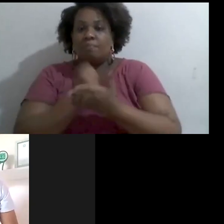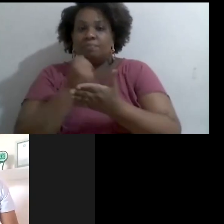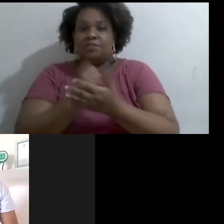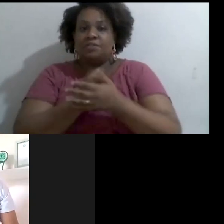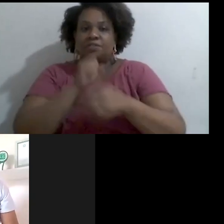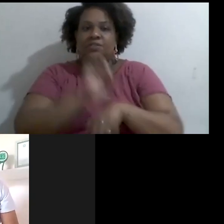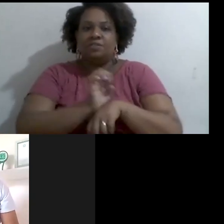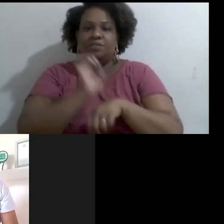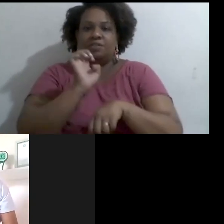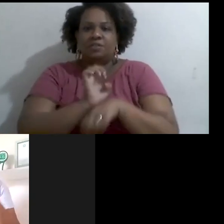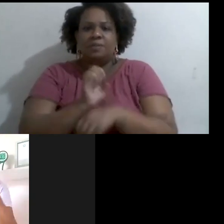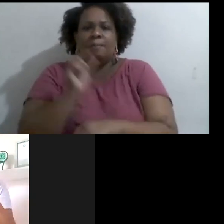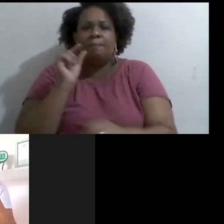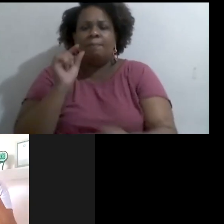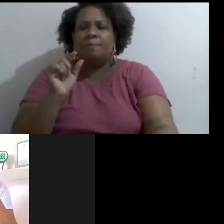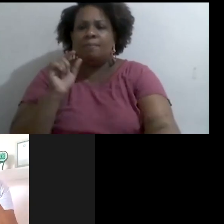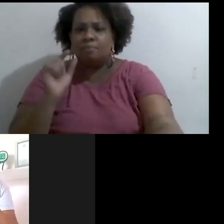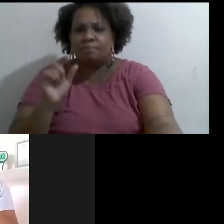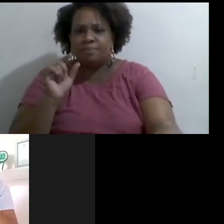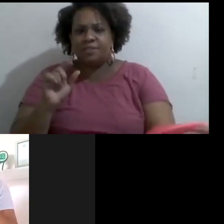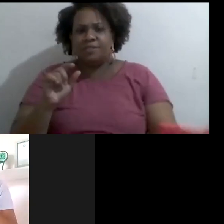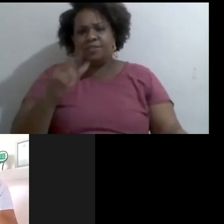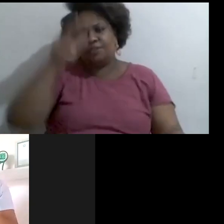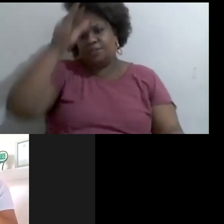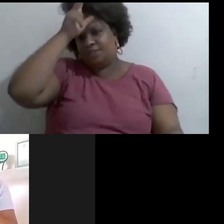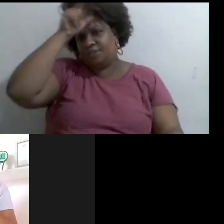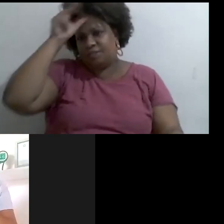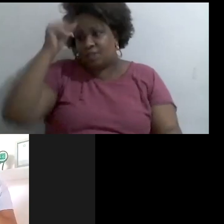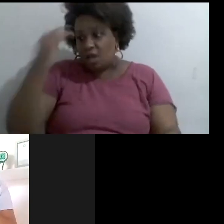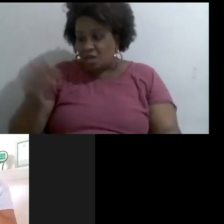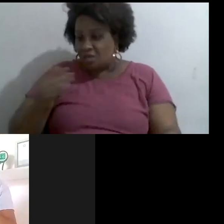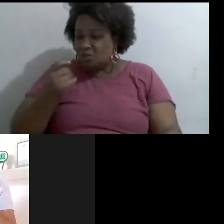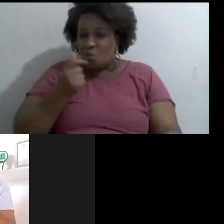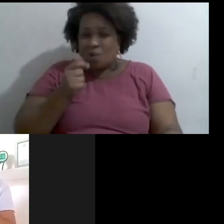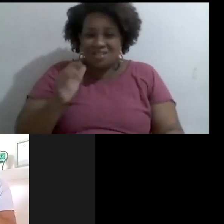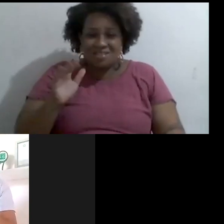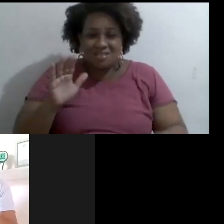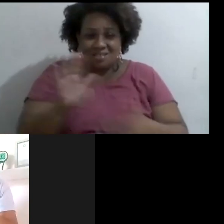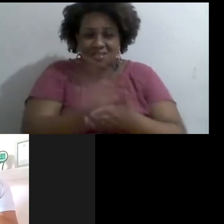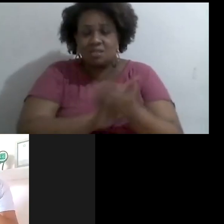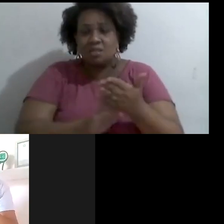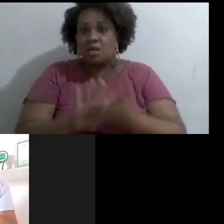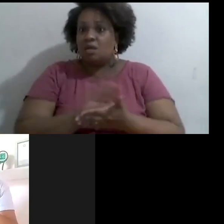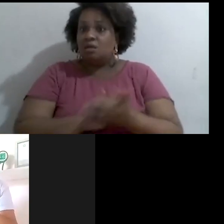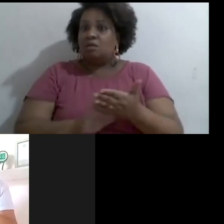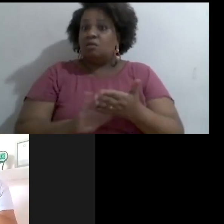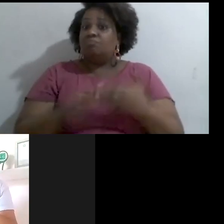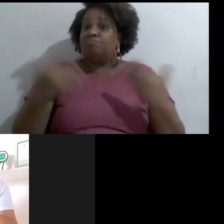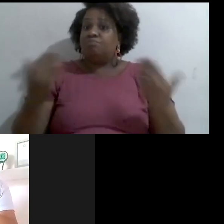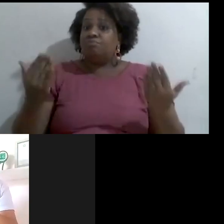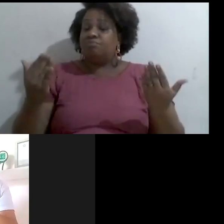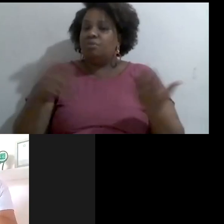e pouquíssimo apoio da cultura municipal, quase nenhum também. E falando em dança, o que